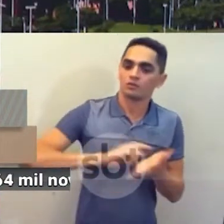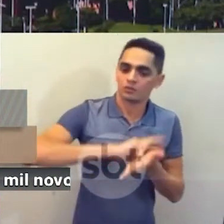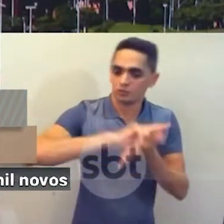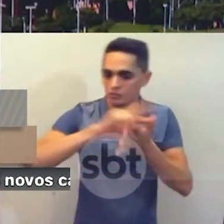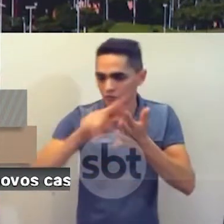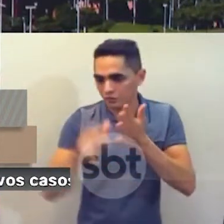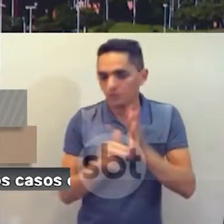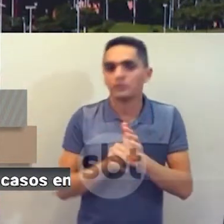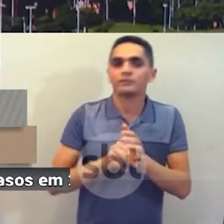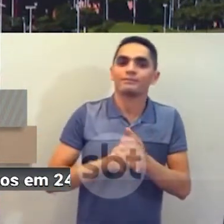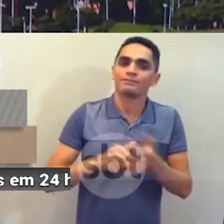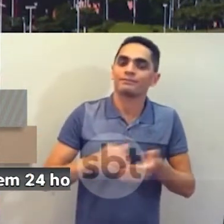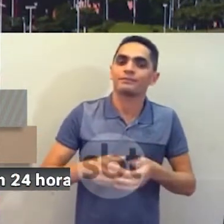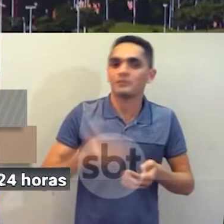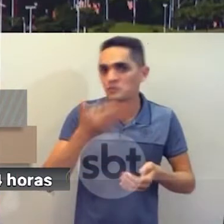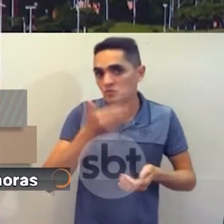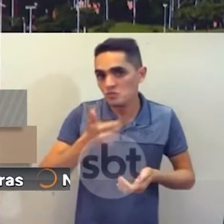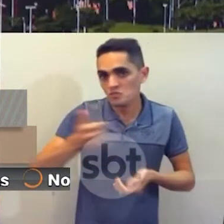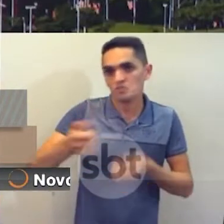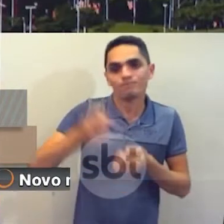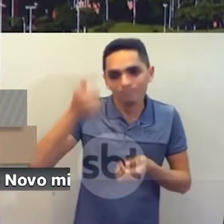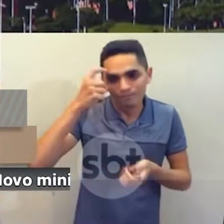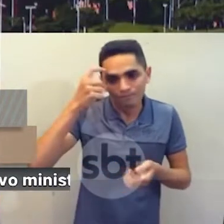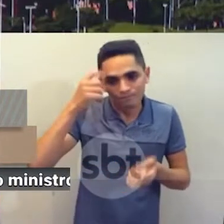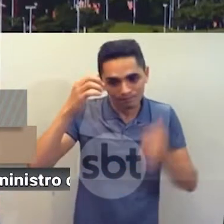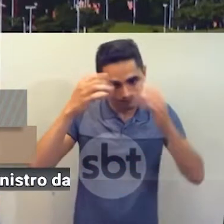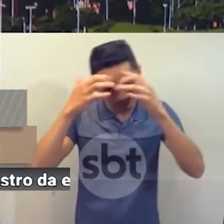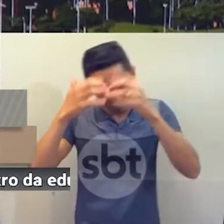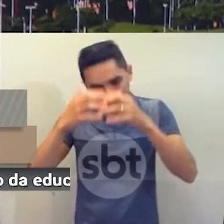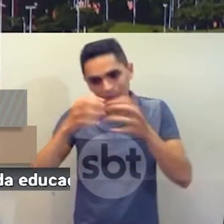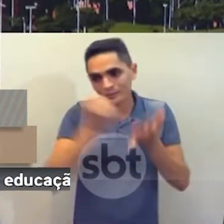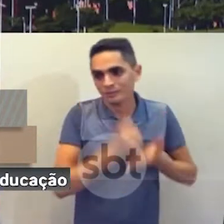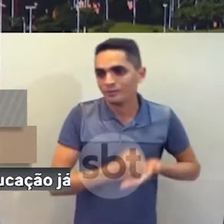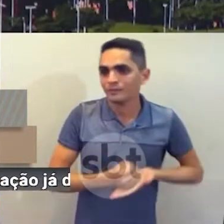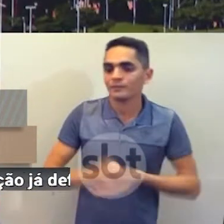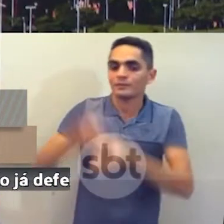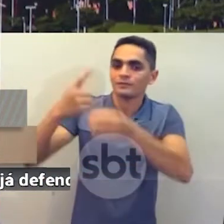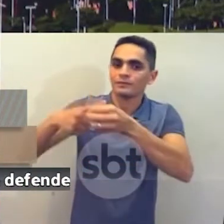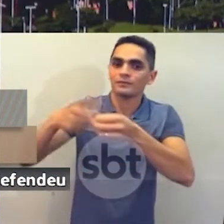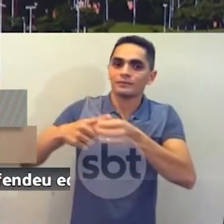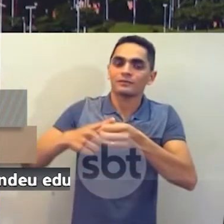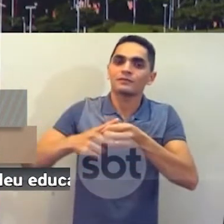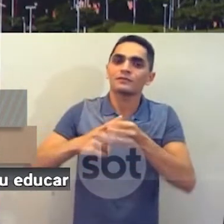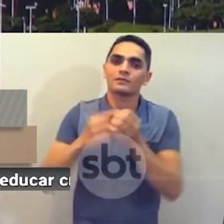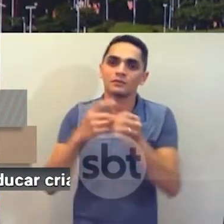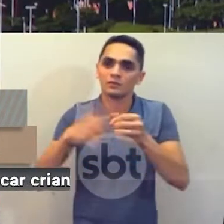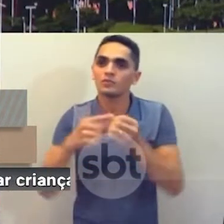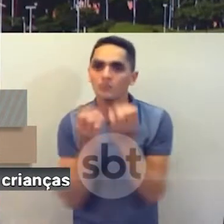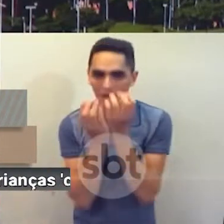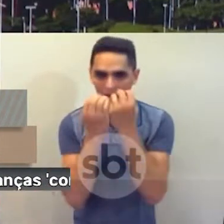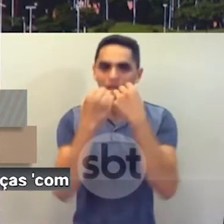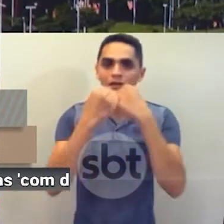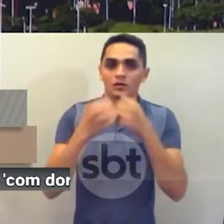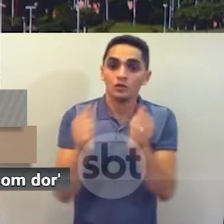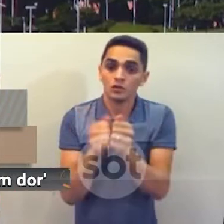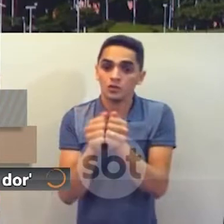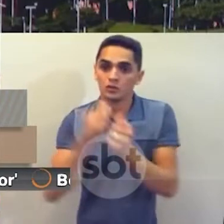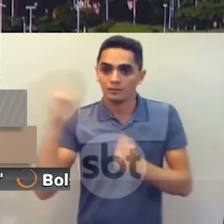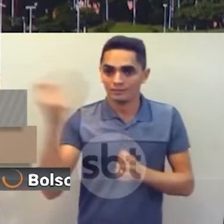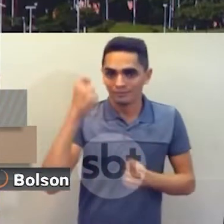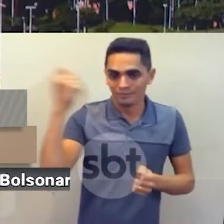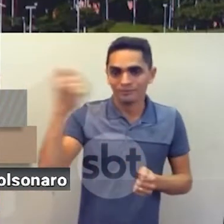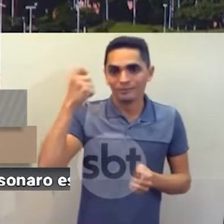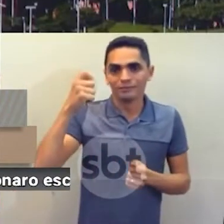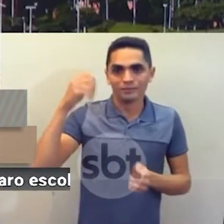fatores não levar nos levaram a jaci e junto com a associação